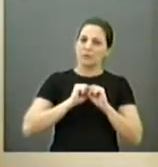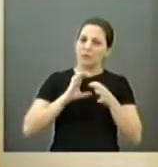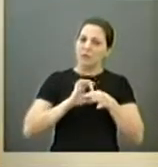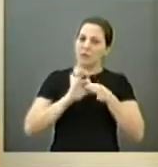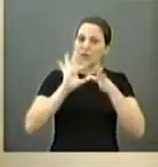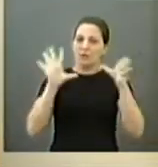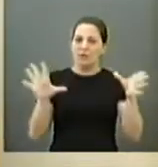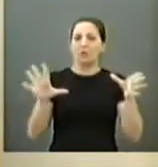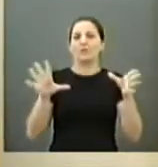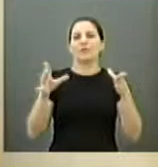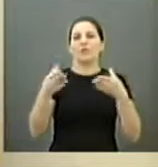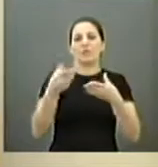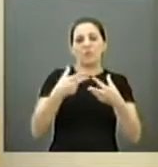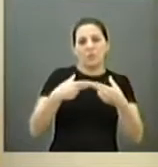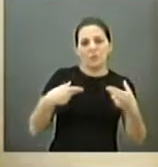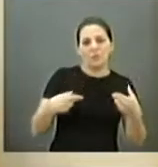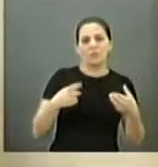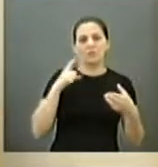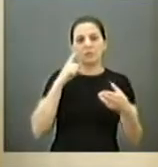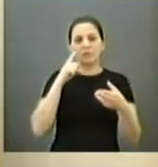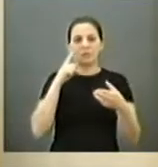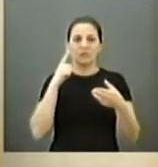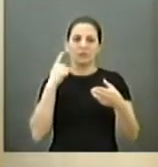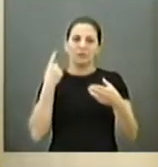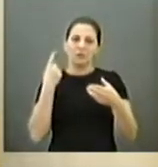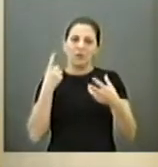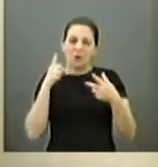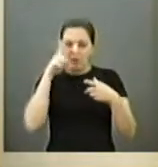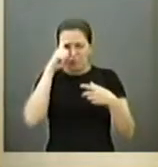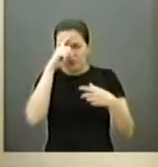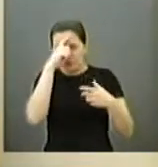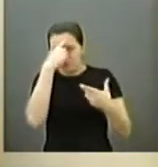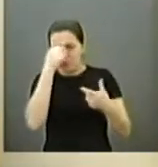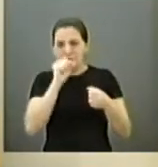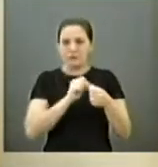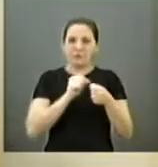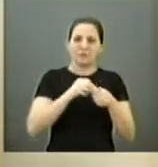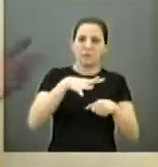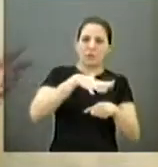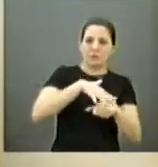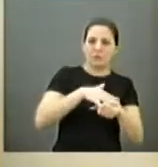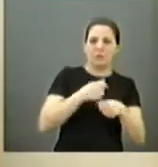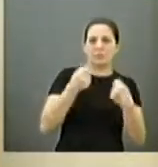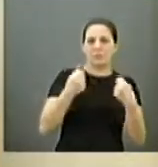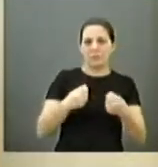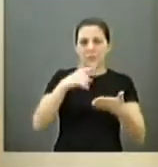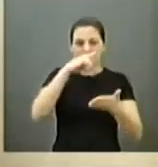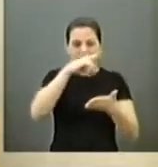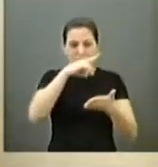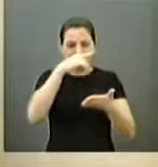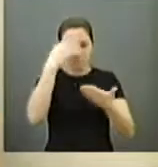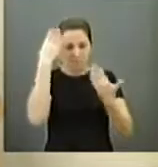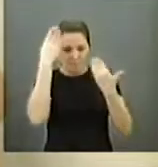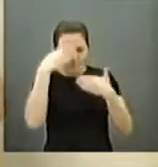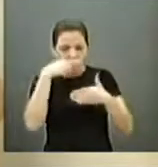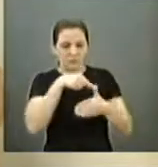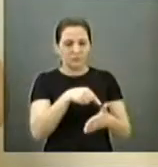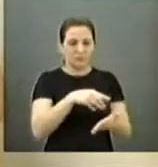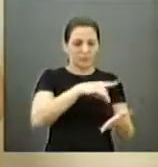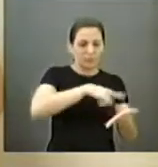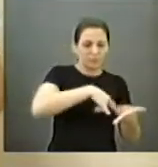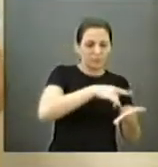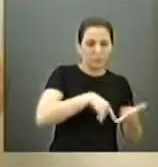de alta complexidade que foi realizado para aquele paciente e que pede a avaliação do mesmo sobre o serviço